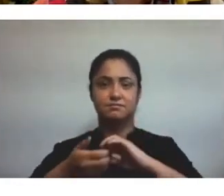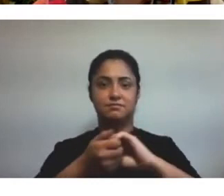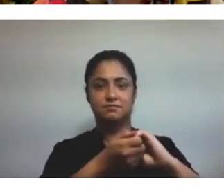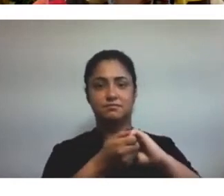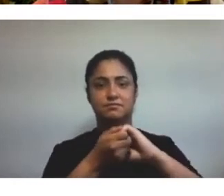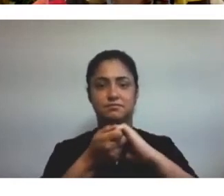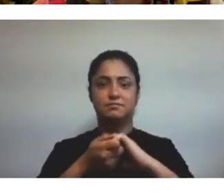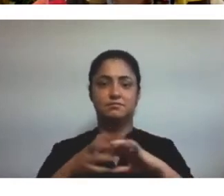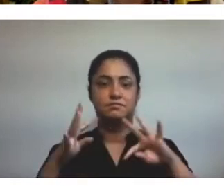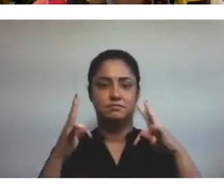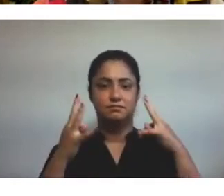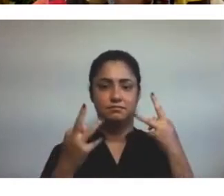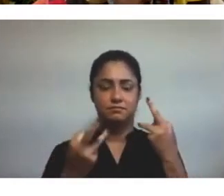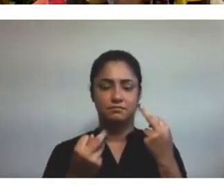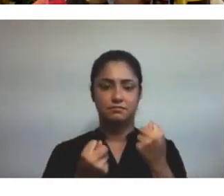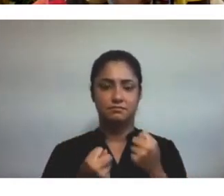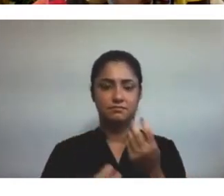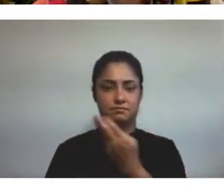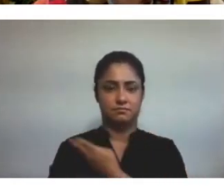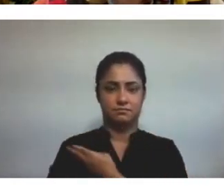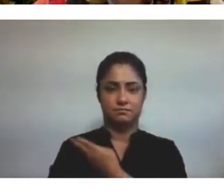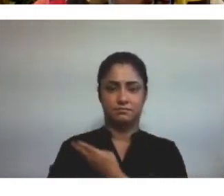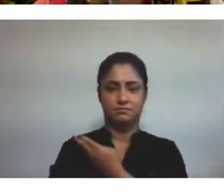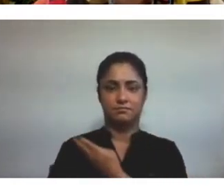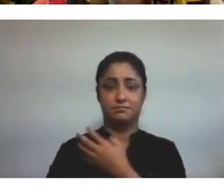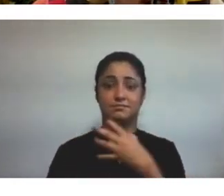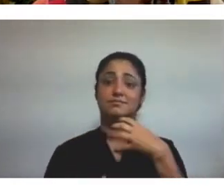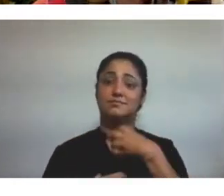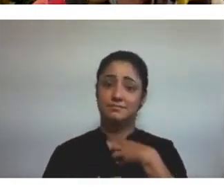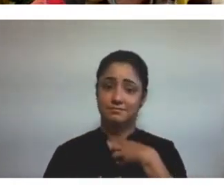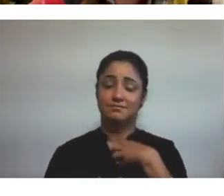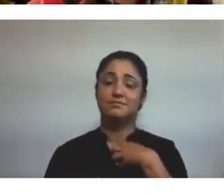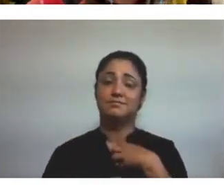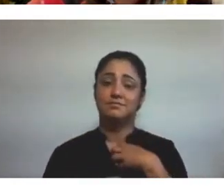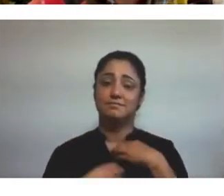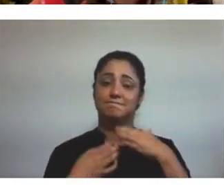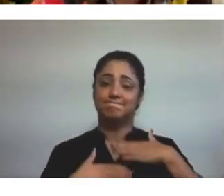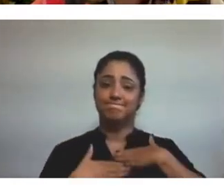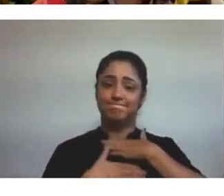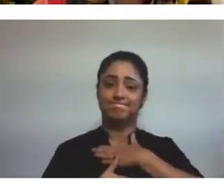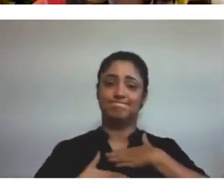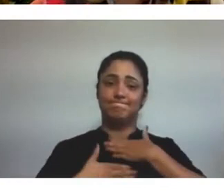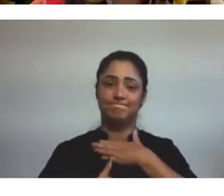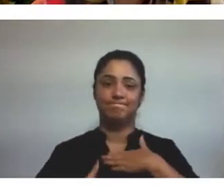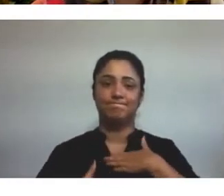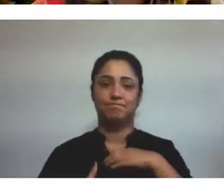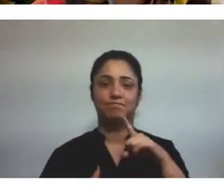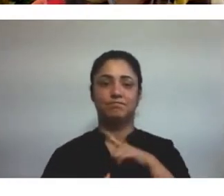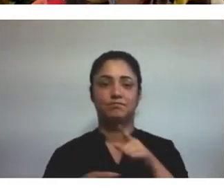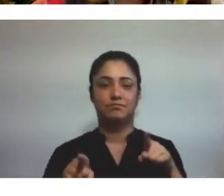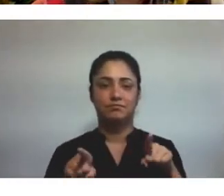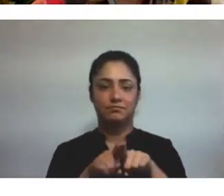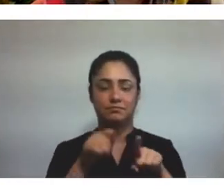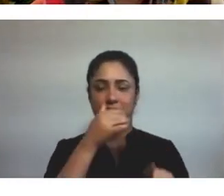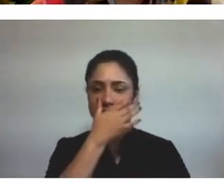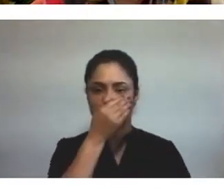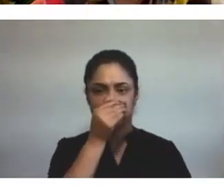nossos colegas painelistas, porque eu me sinto muito honrada de tê-los como parceiros nesse